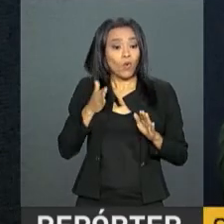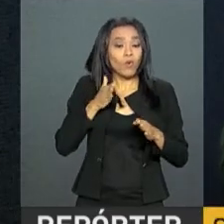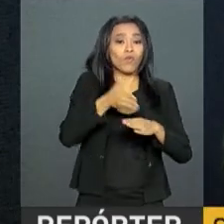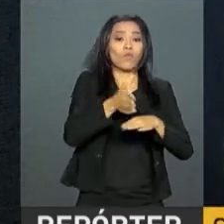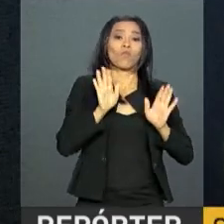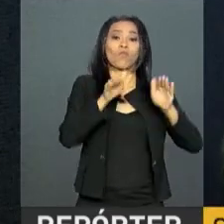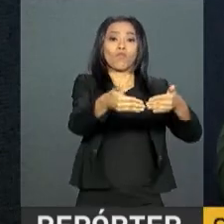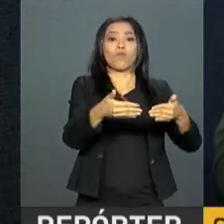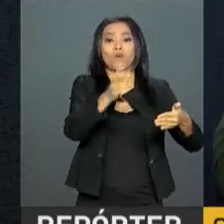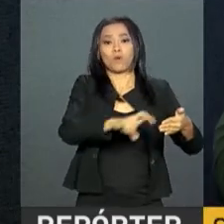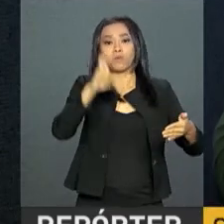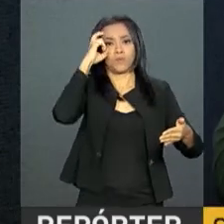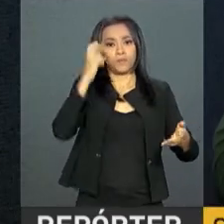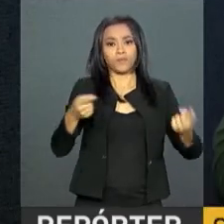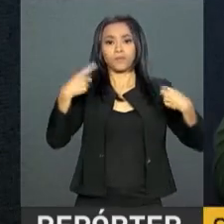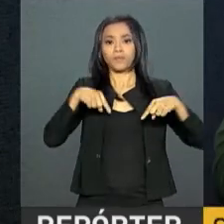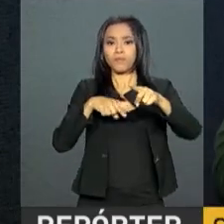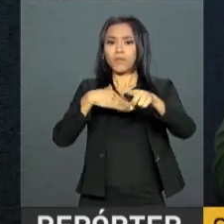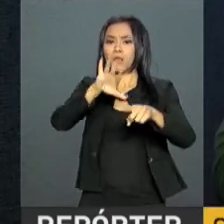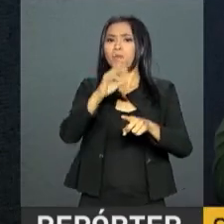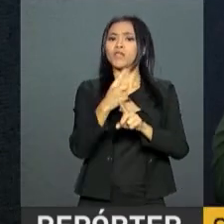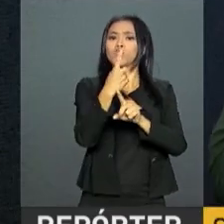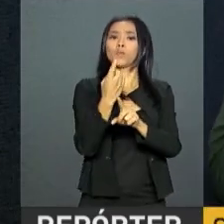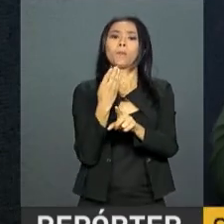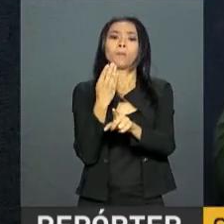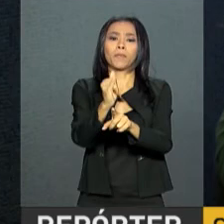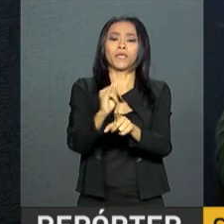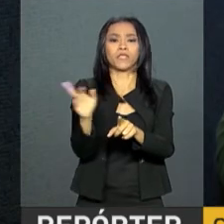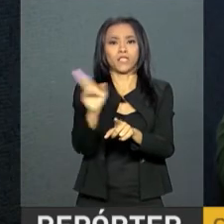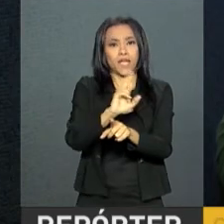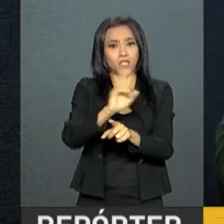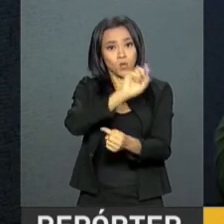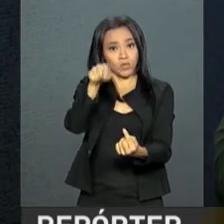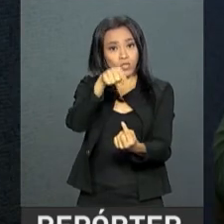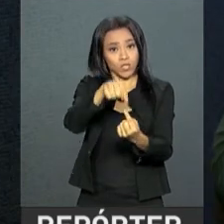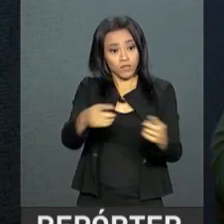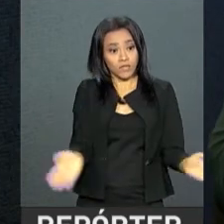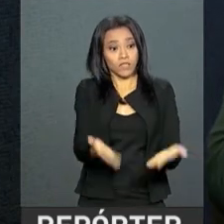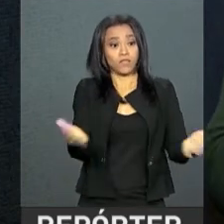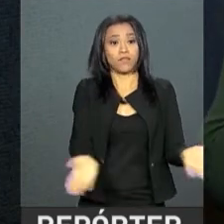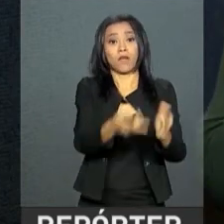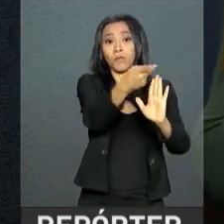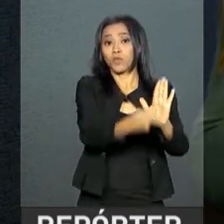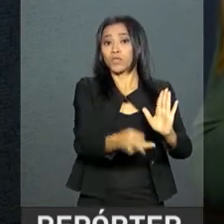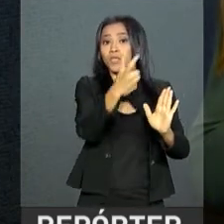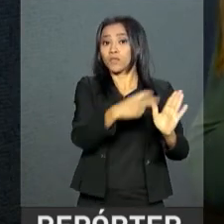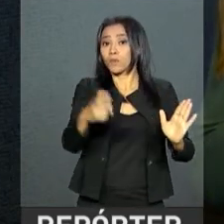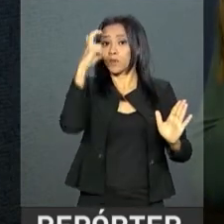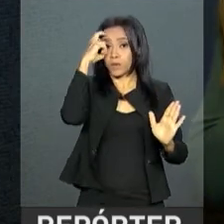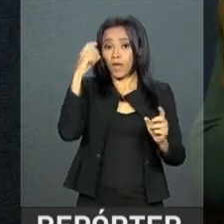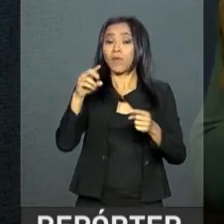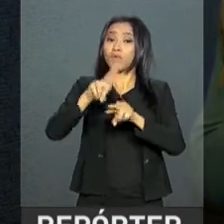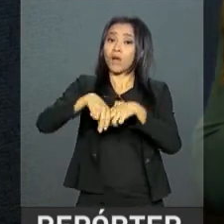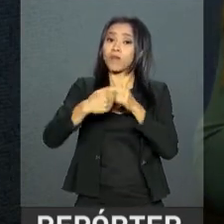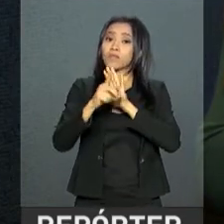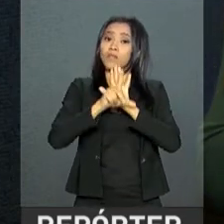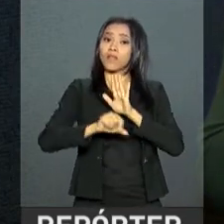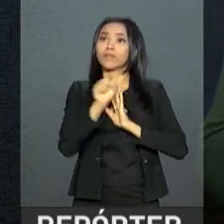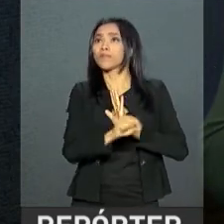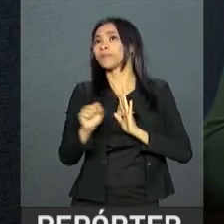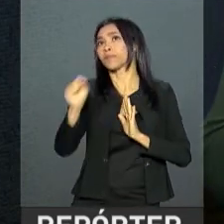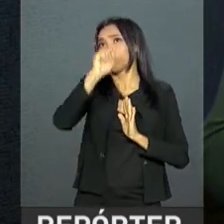cultura disponibiliza mais de 1 bilhão de reais para incentivar projetos culturais via lei rouanet em todo o